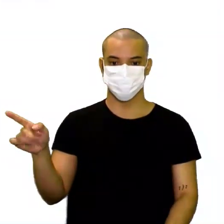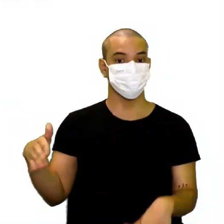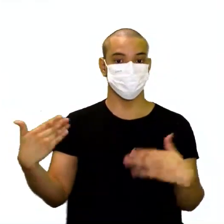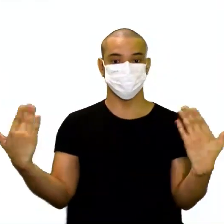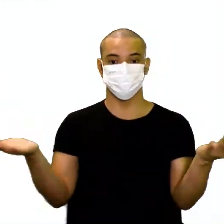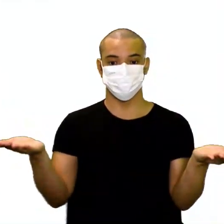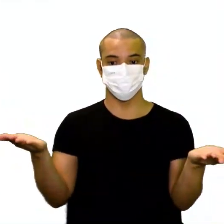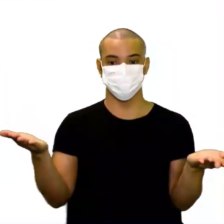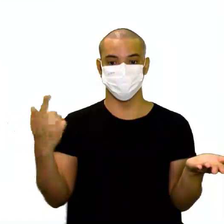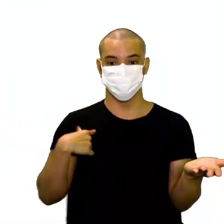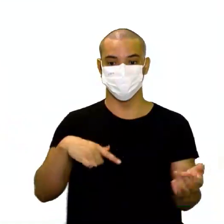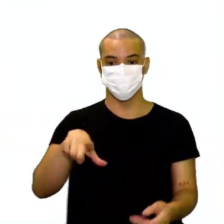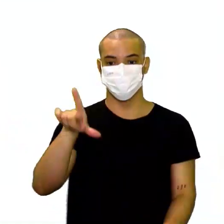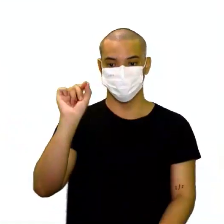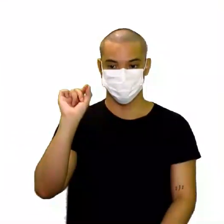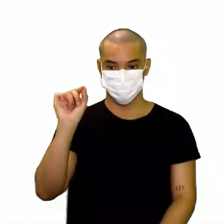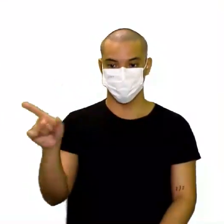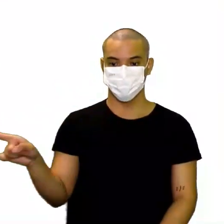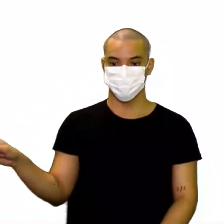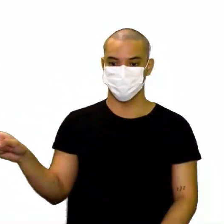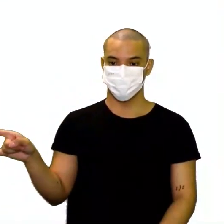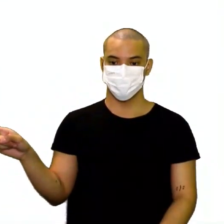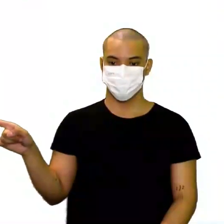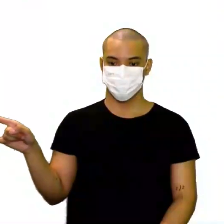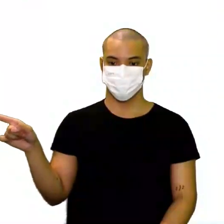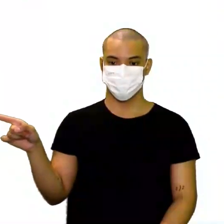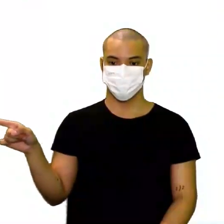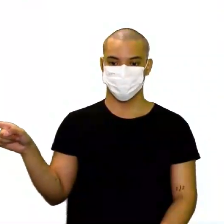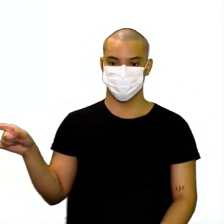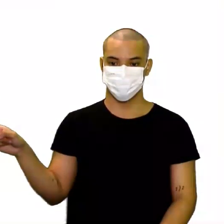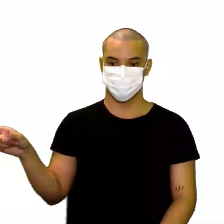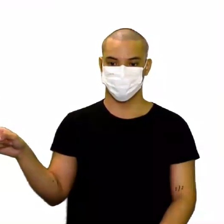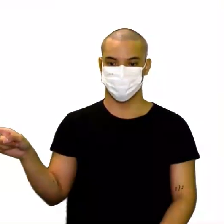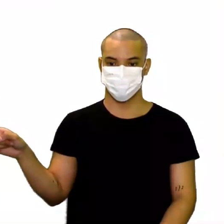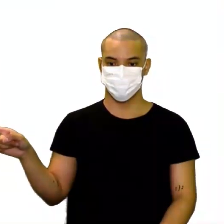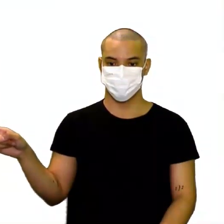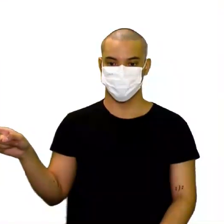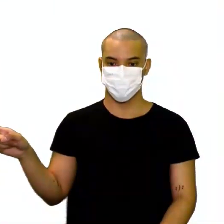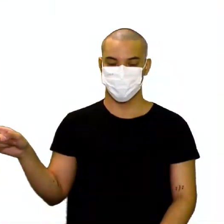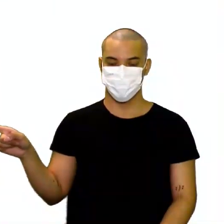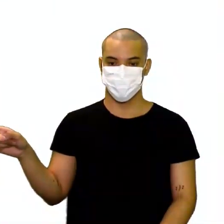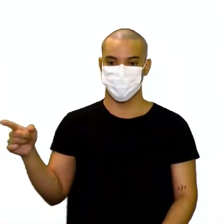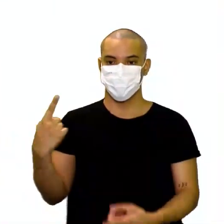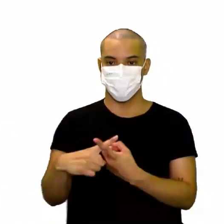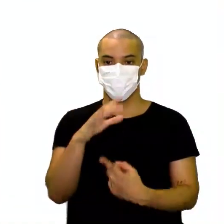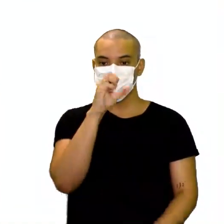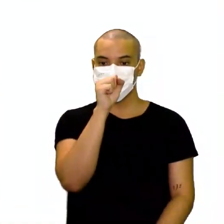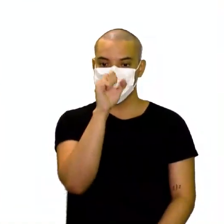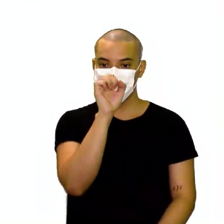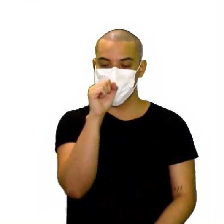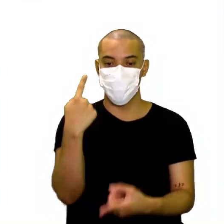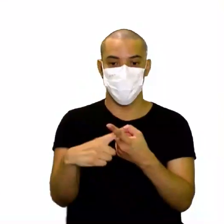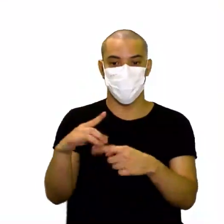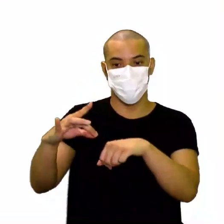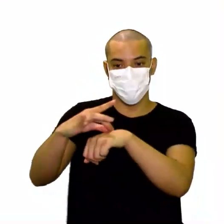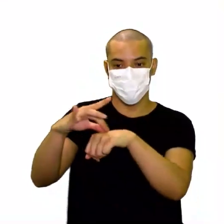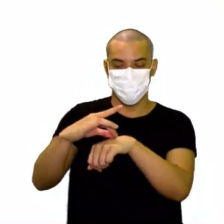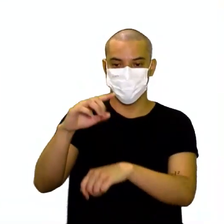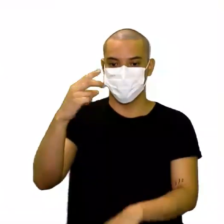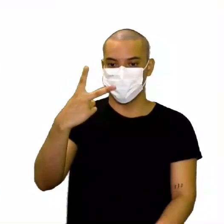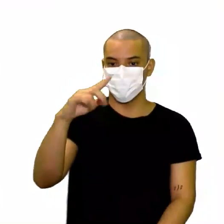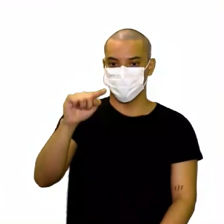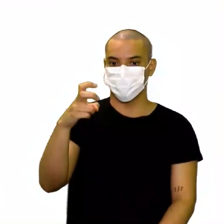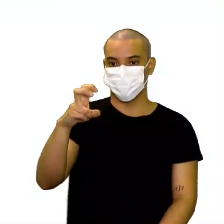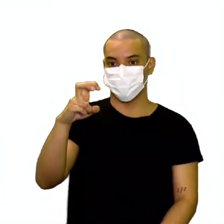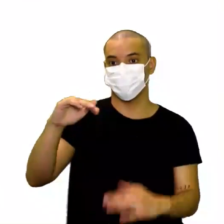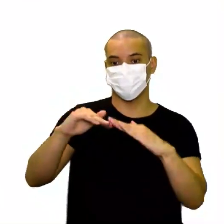caso aqui, a gente tem que escolher o laranja, porque o preto vai até 2,5, é menor,